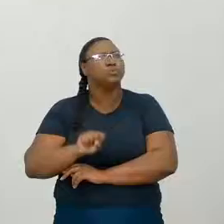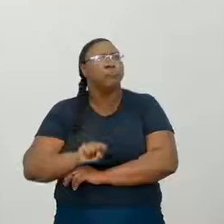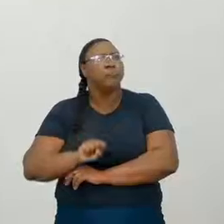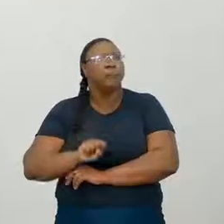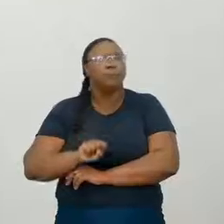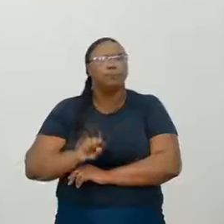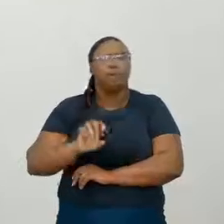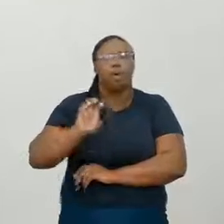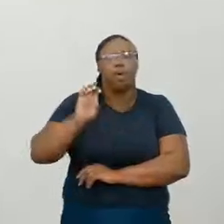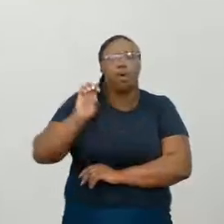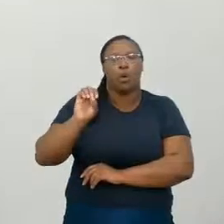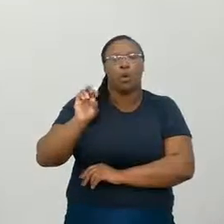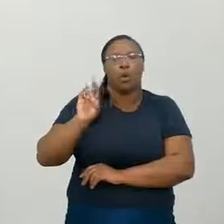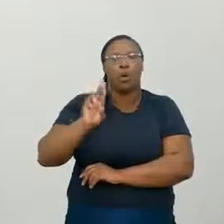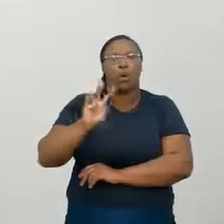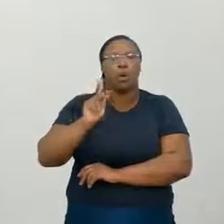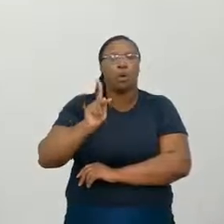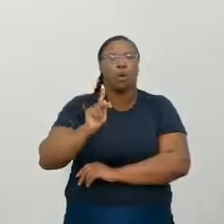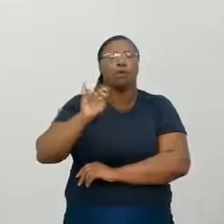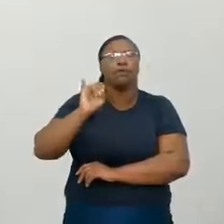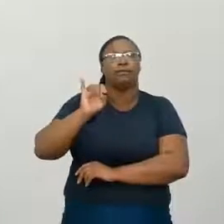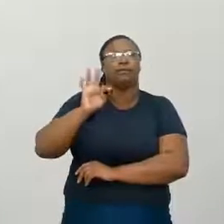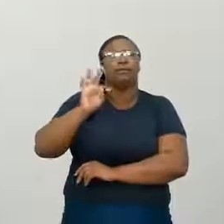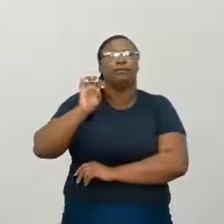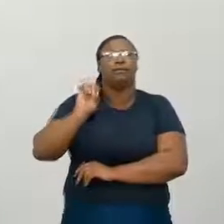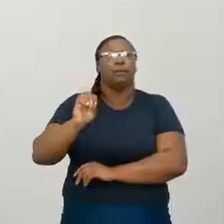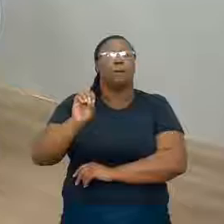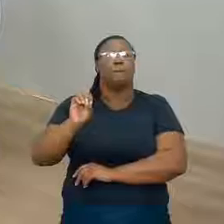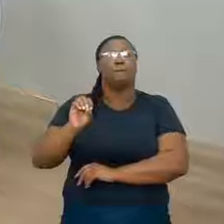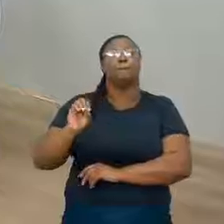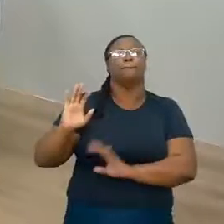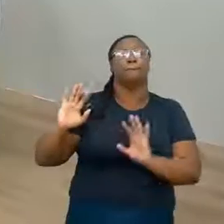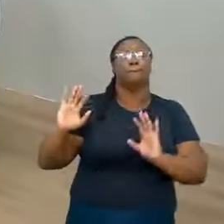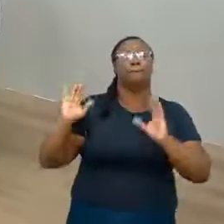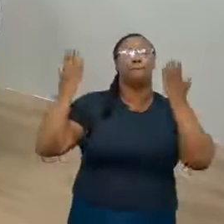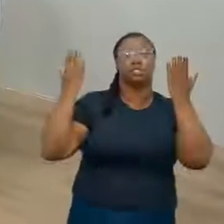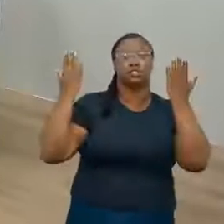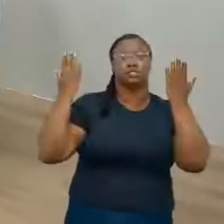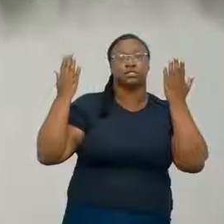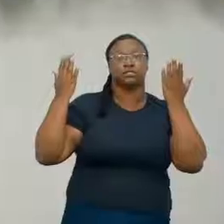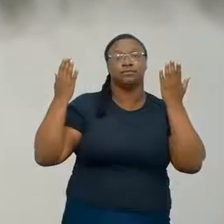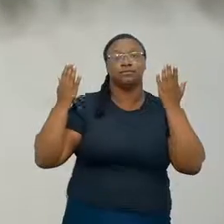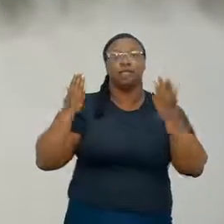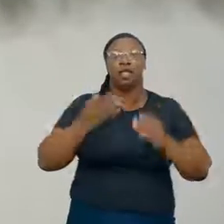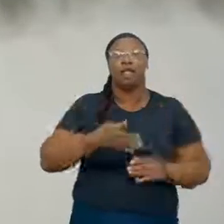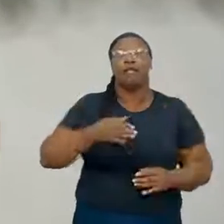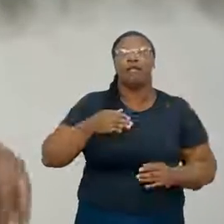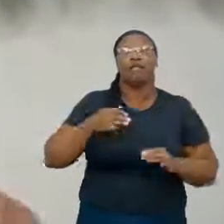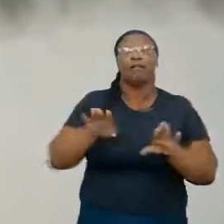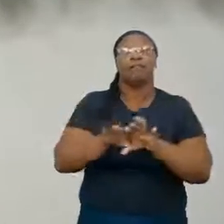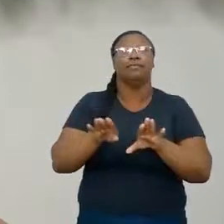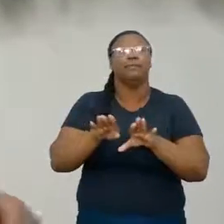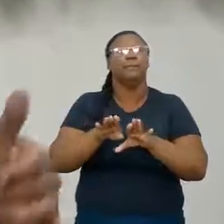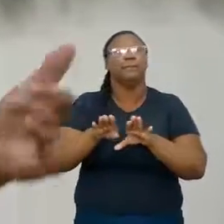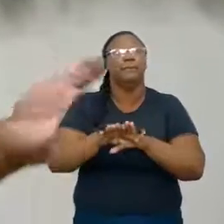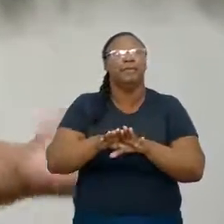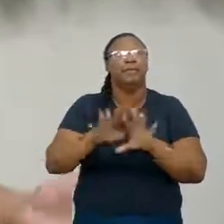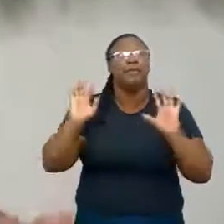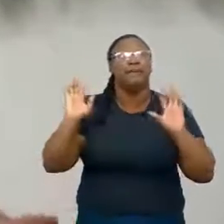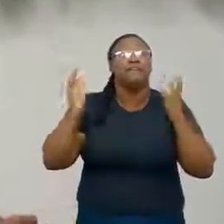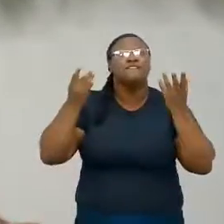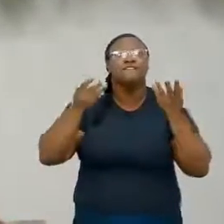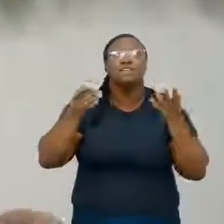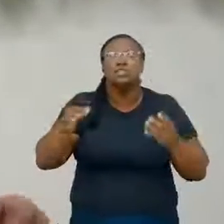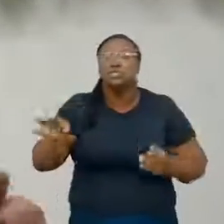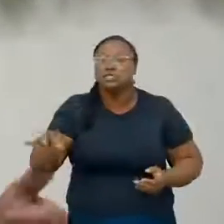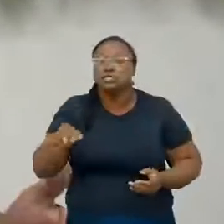essa proporção, né? Sim. As festas a festa da uva, a festa do morango, que tem aqui no interior de São Paulo. Isso,